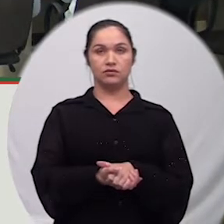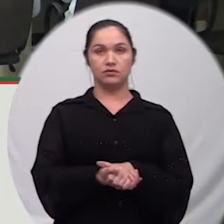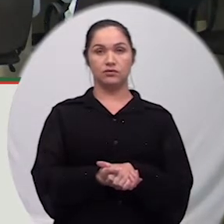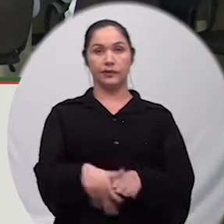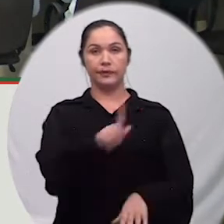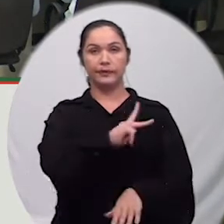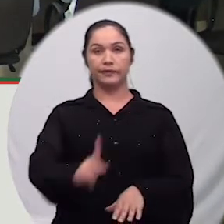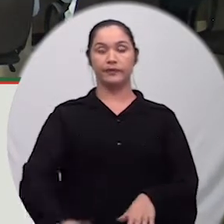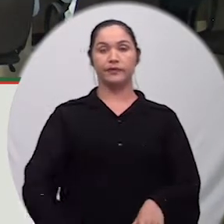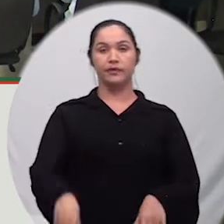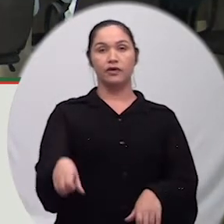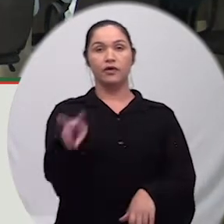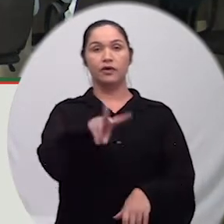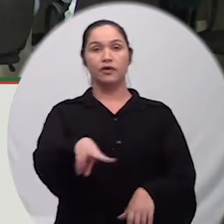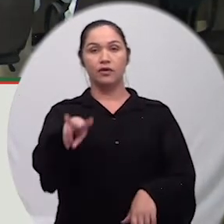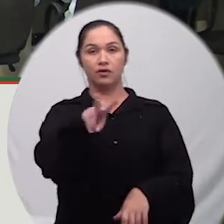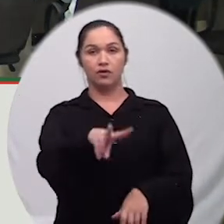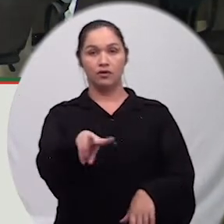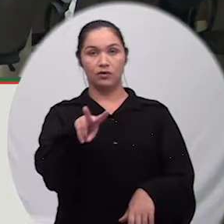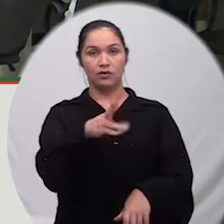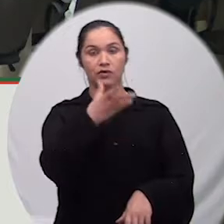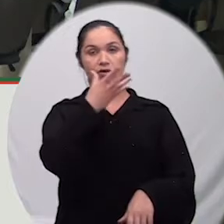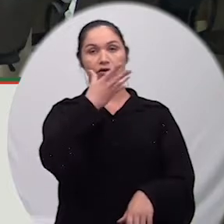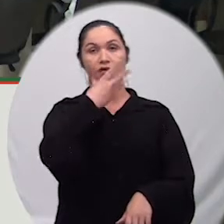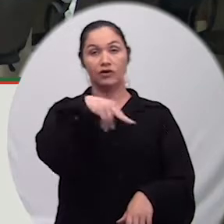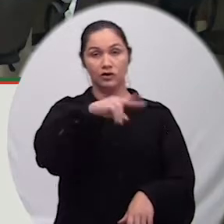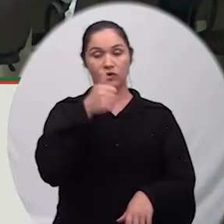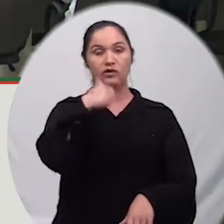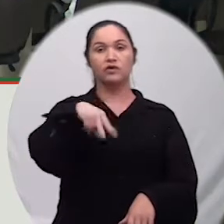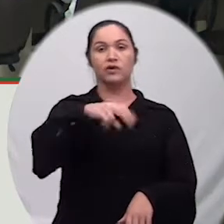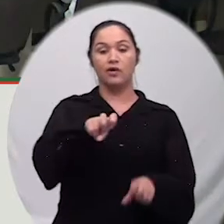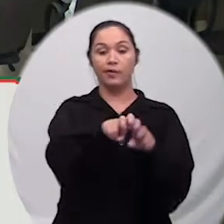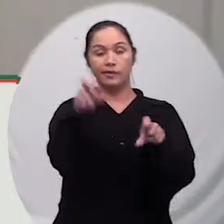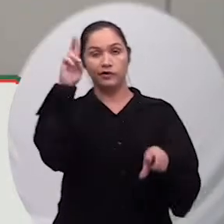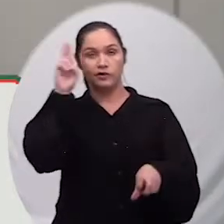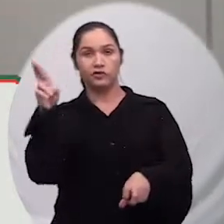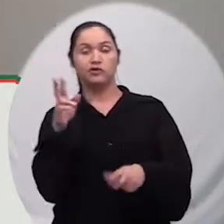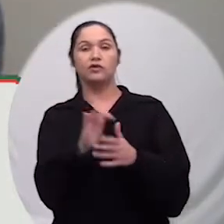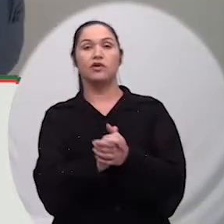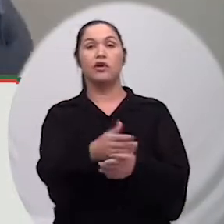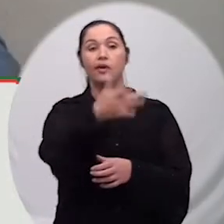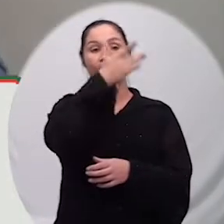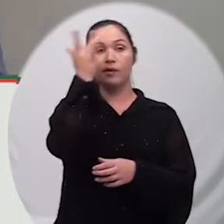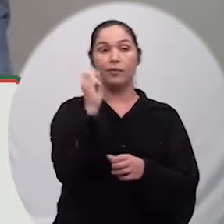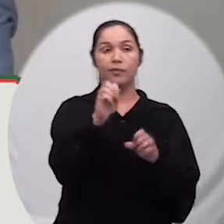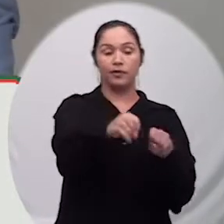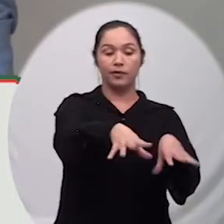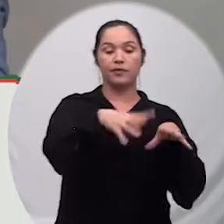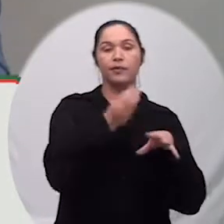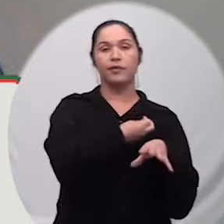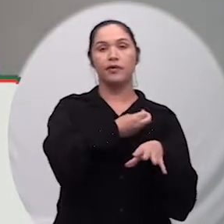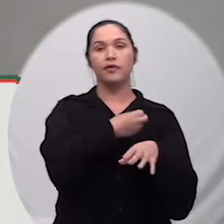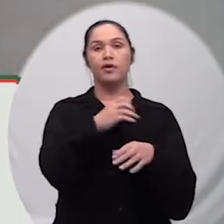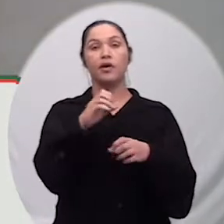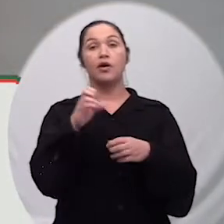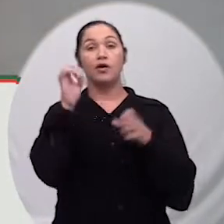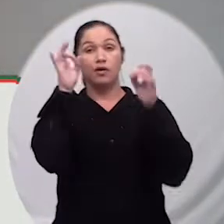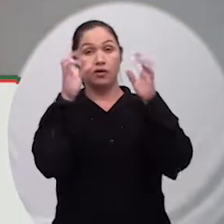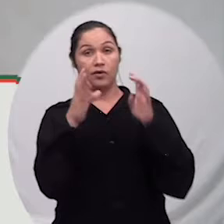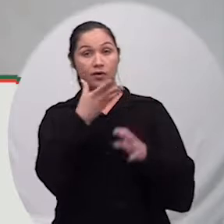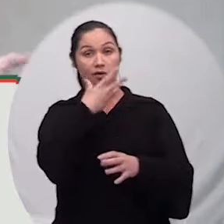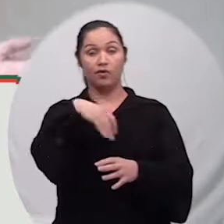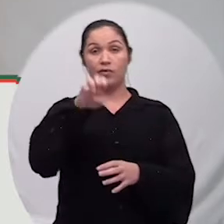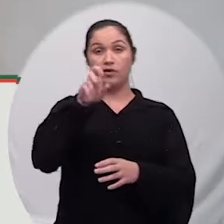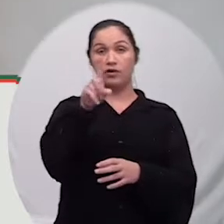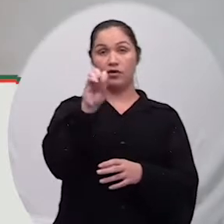Senhor presidente, demais membros da mesa, vereadoras, vereadores, público aqui presente, um cumprimento especial ao Edson, que hoje acompanhei nas